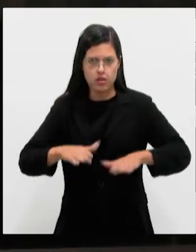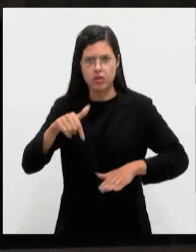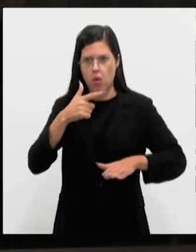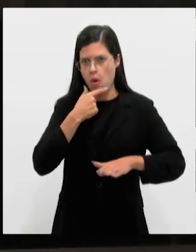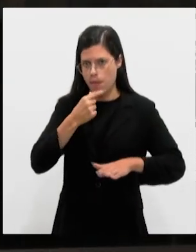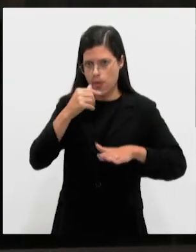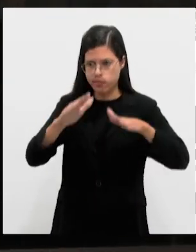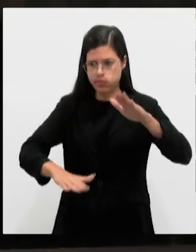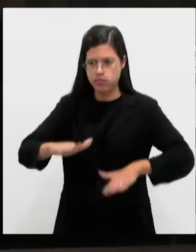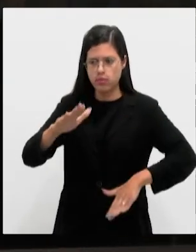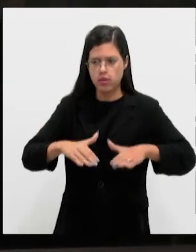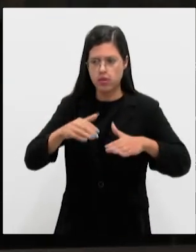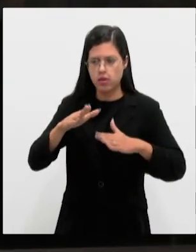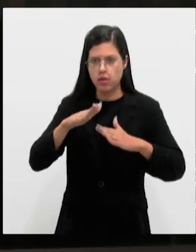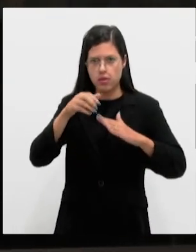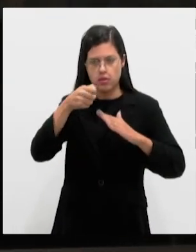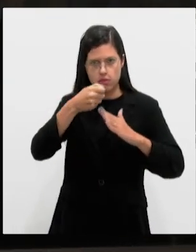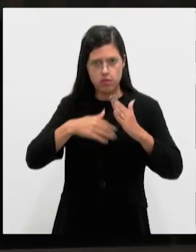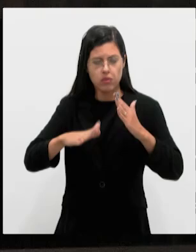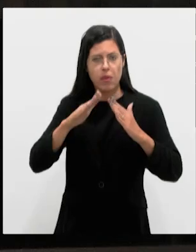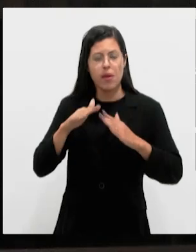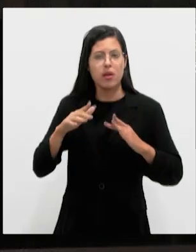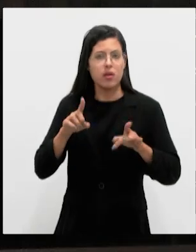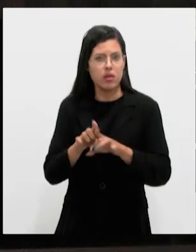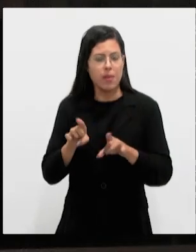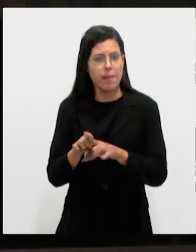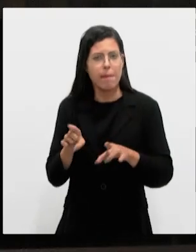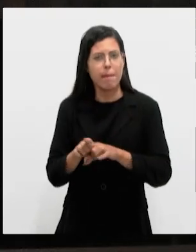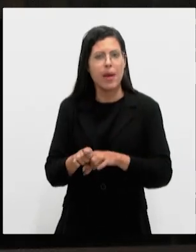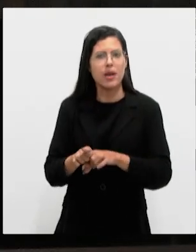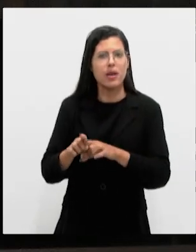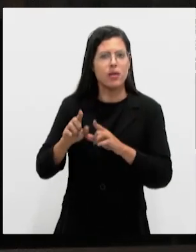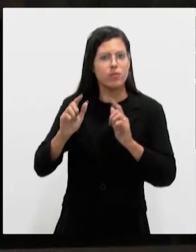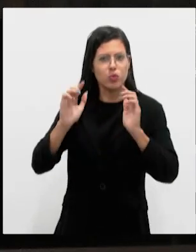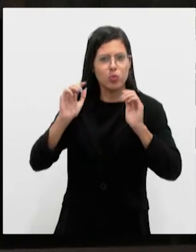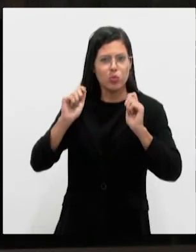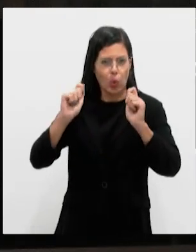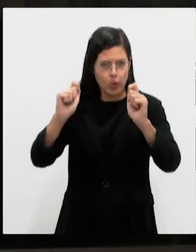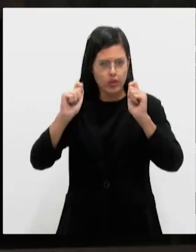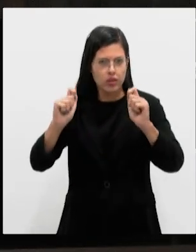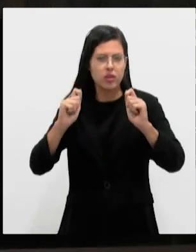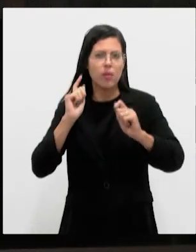também torcedor do Flamengo. Então ele tinha, de um lado, a tatuagem do Flamengo,